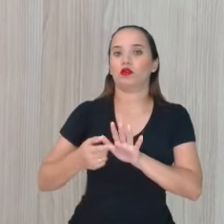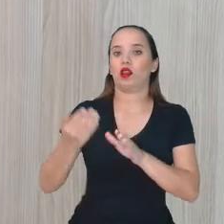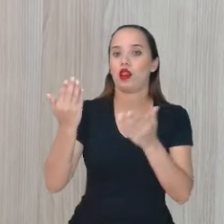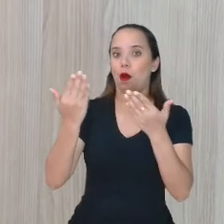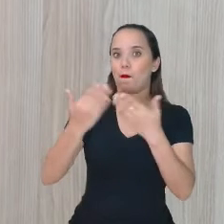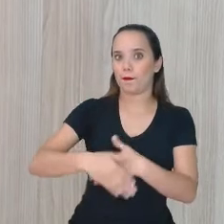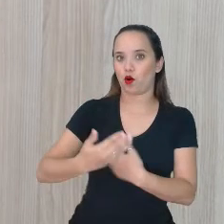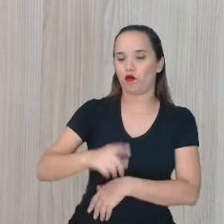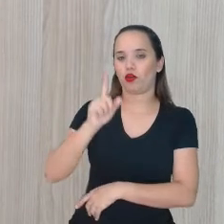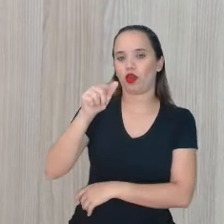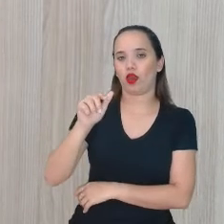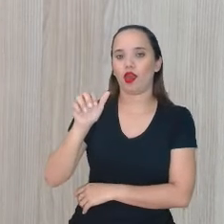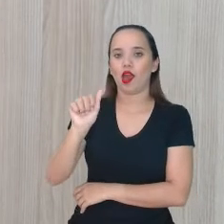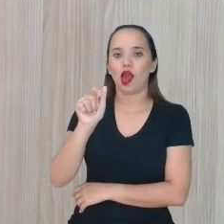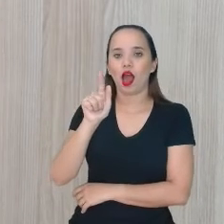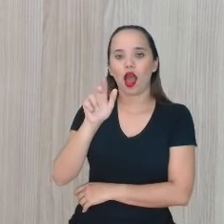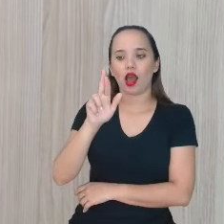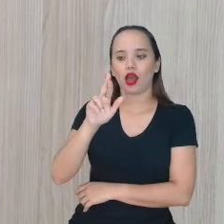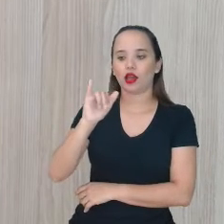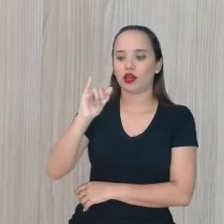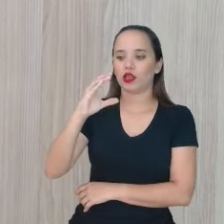chamada agricultura de